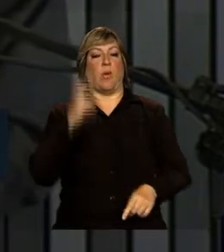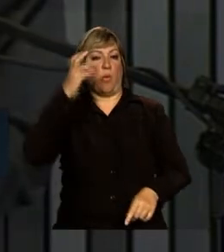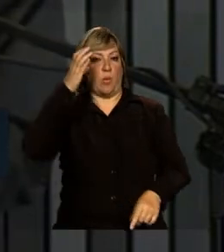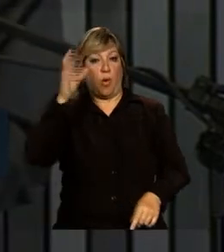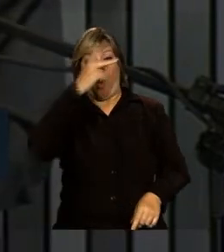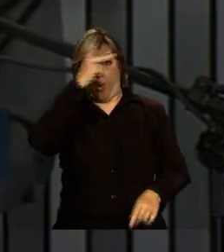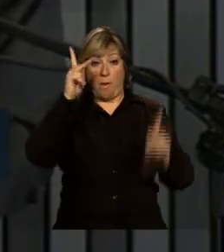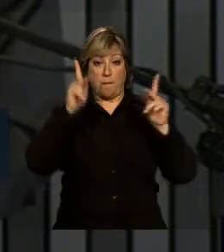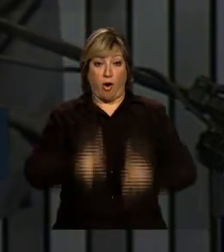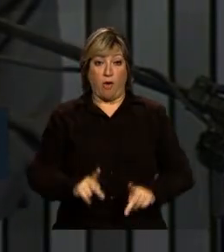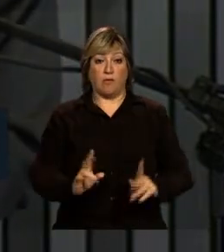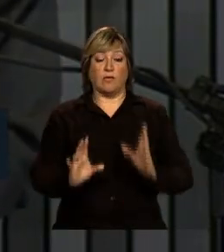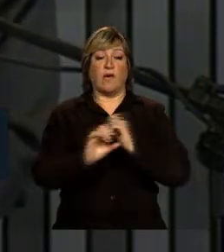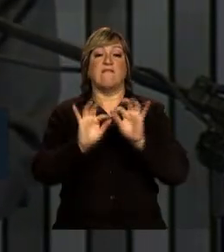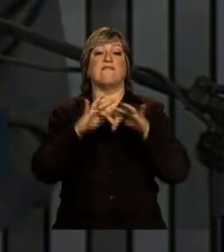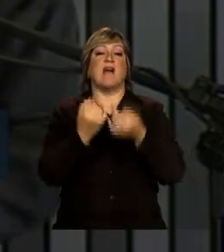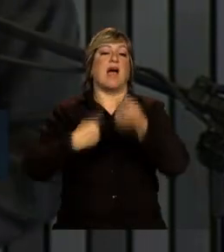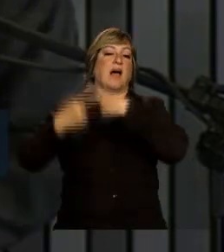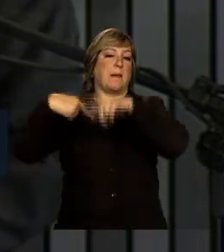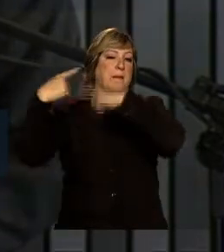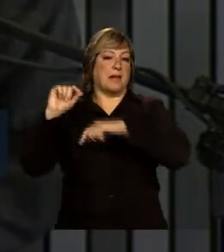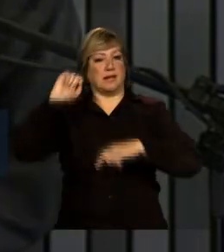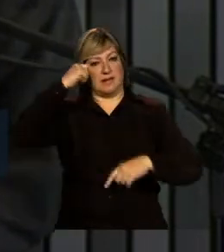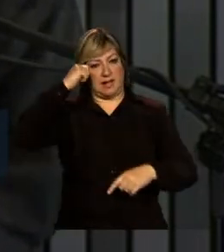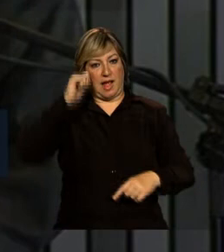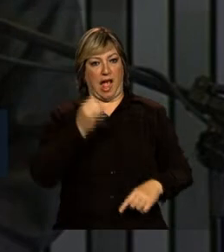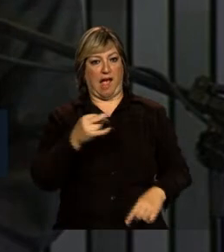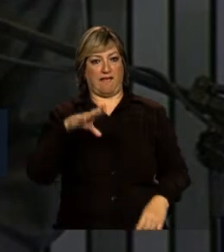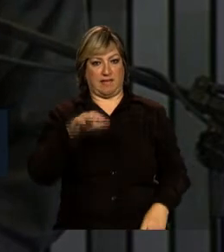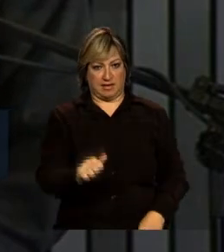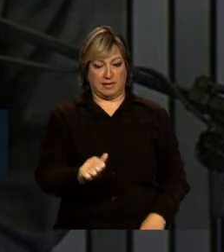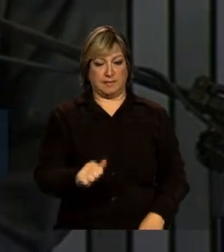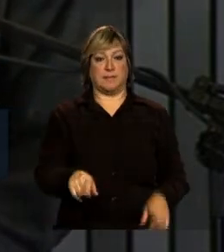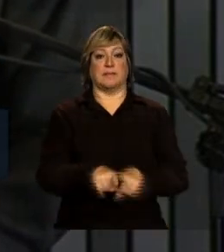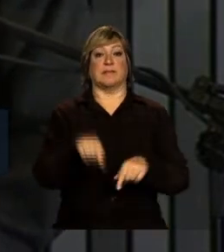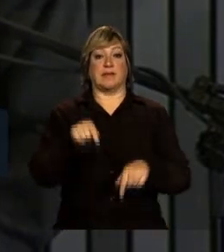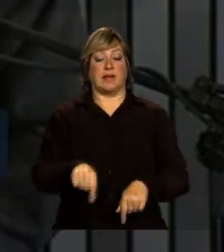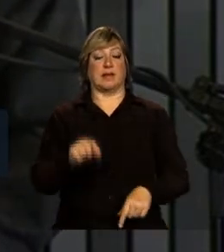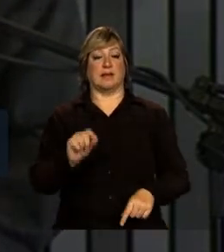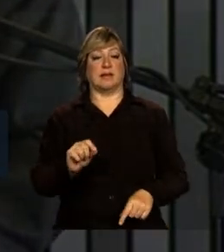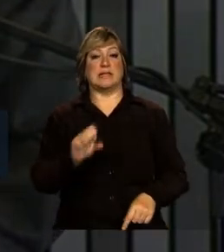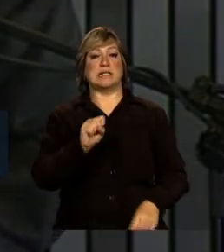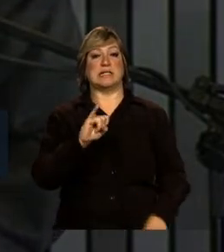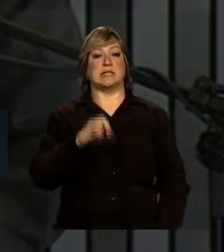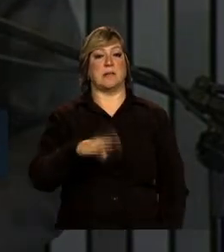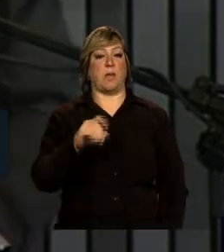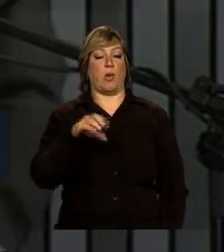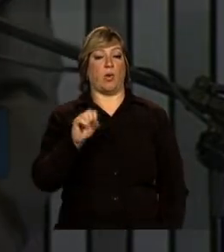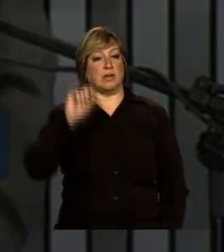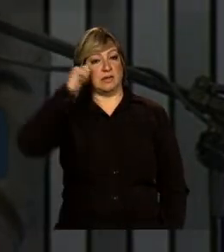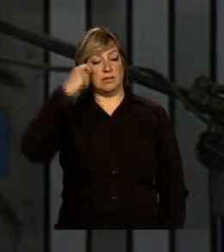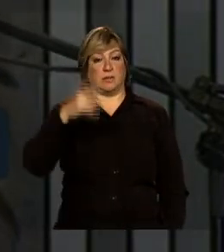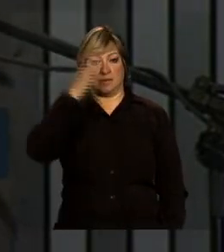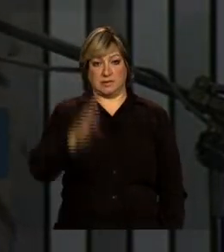de africanos. A Fundação Cultural Palmares marcou o início do resgate da valorização dos símbolos negros brasileiros com o